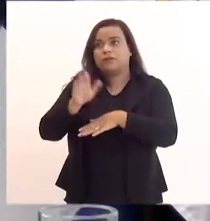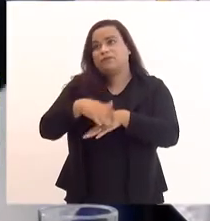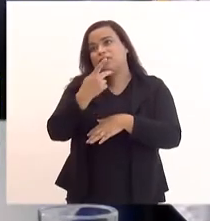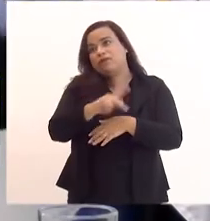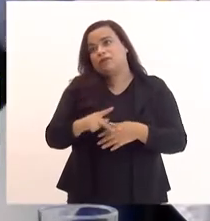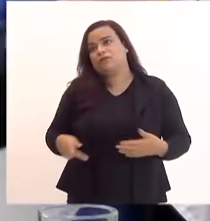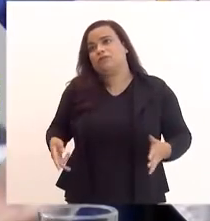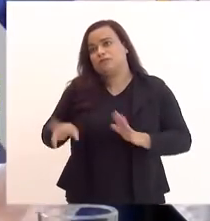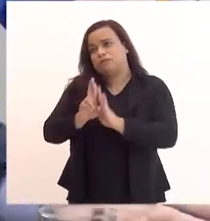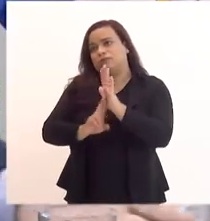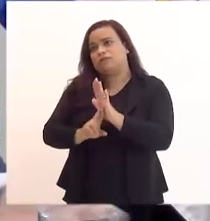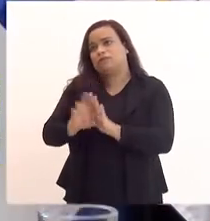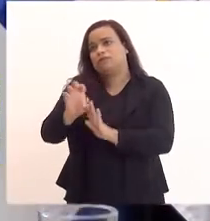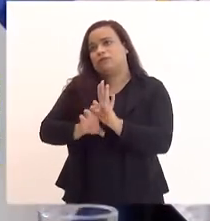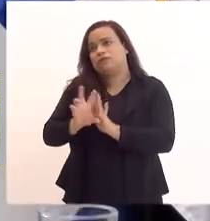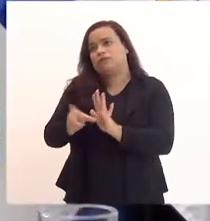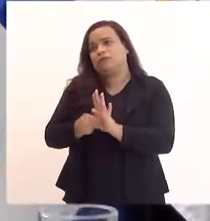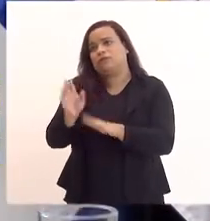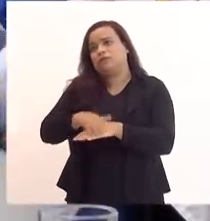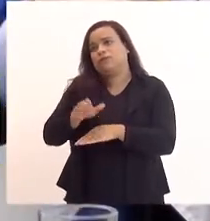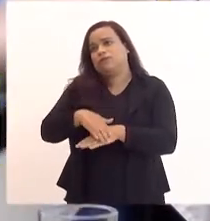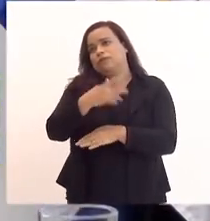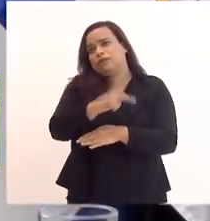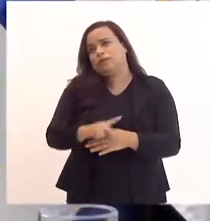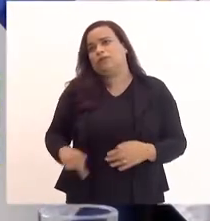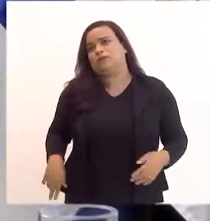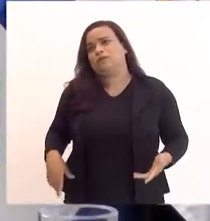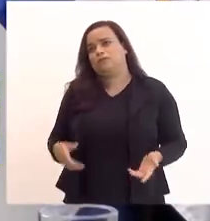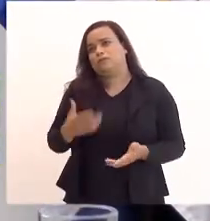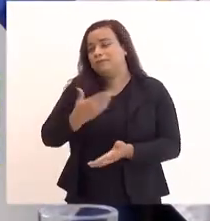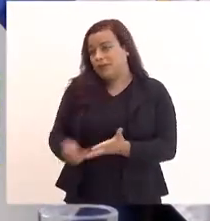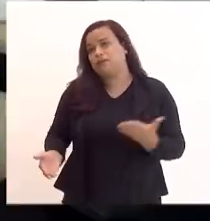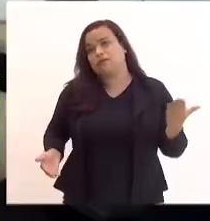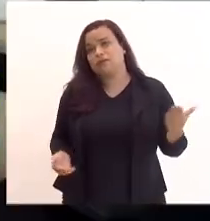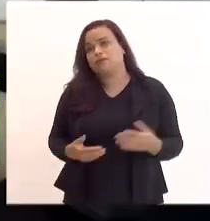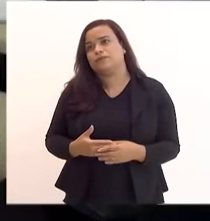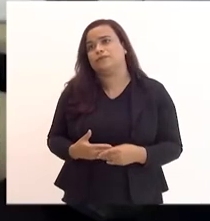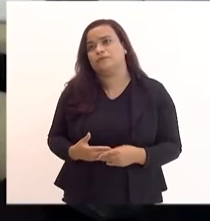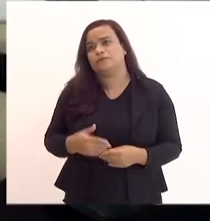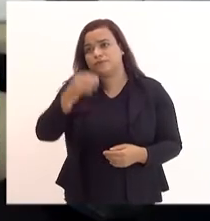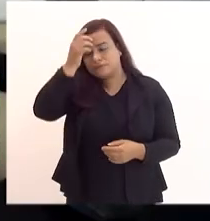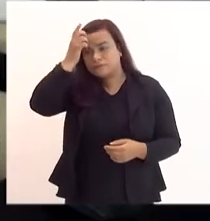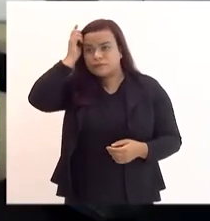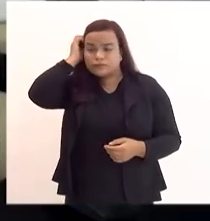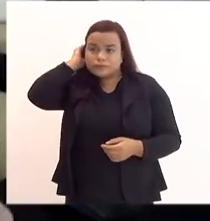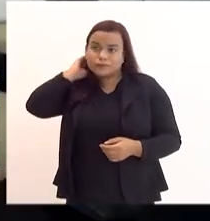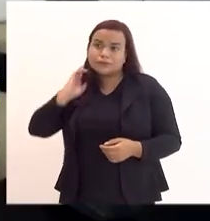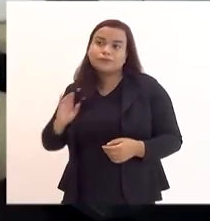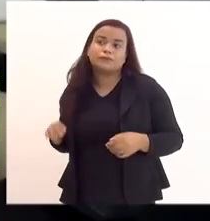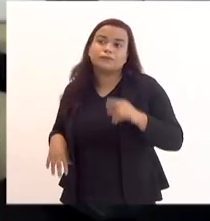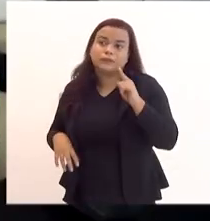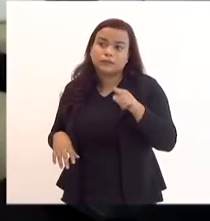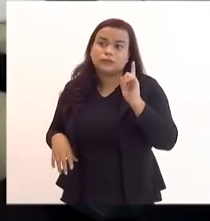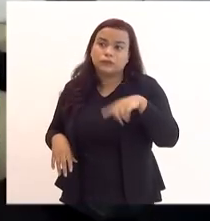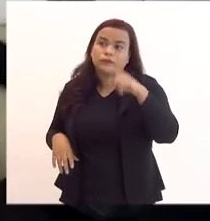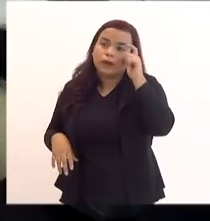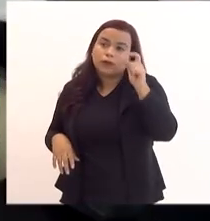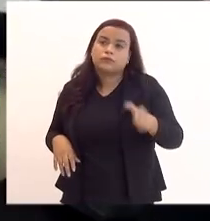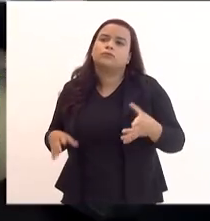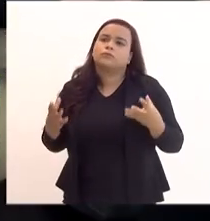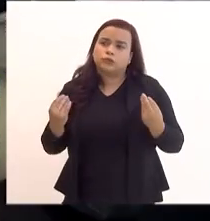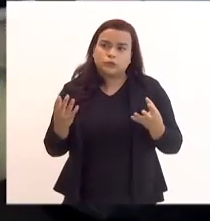Só que ele apresentou uma emenda para defender o que ele pensa. Ele foi vencido. Me permite? Essa é uma questão muito interessante. Essa é uma questão